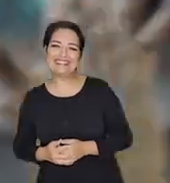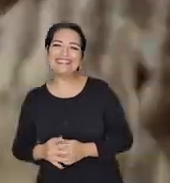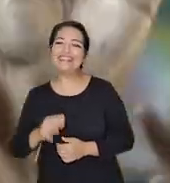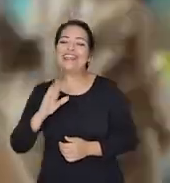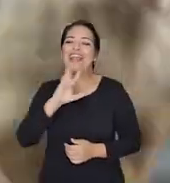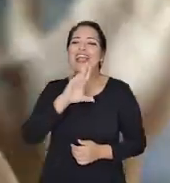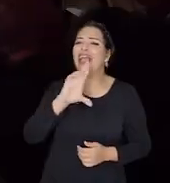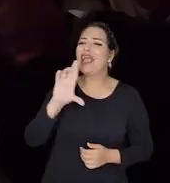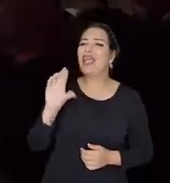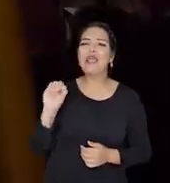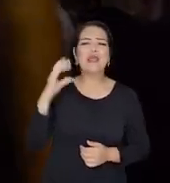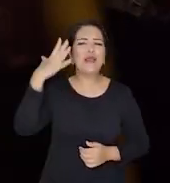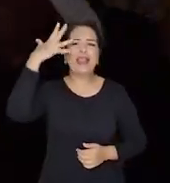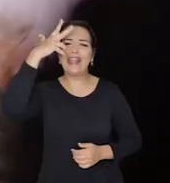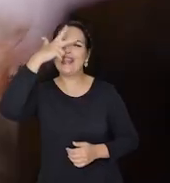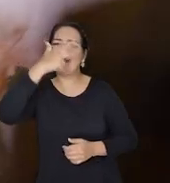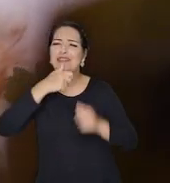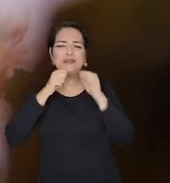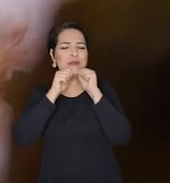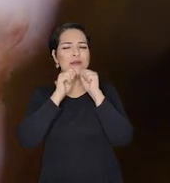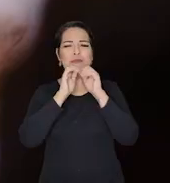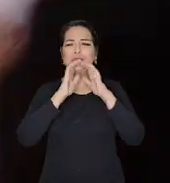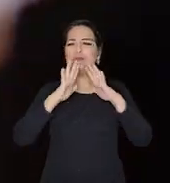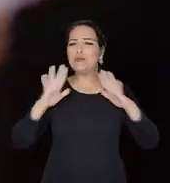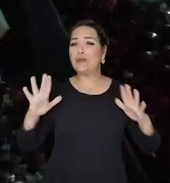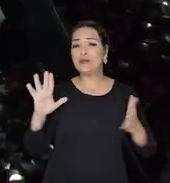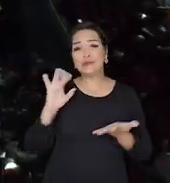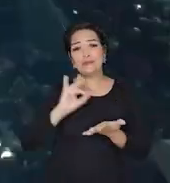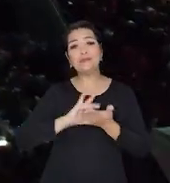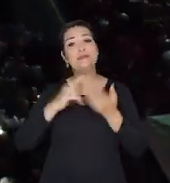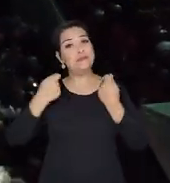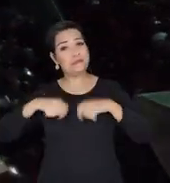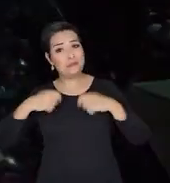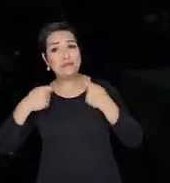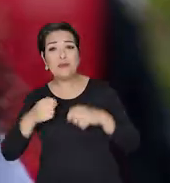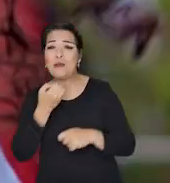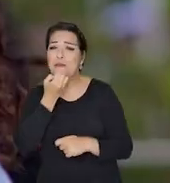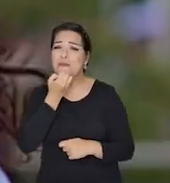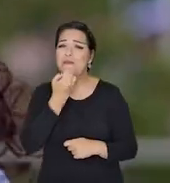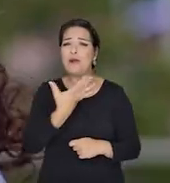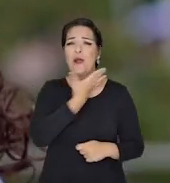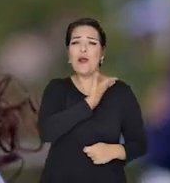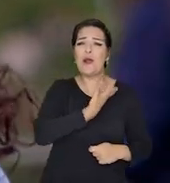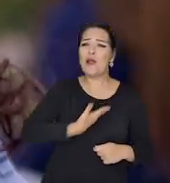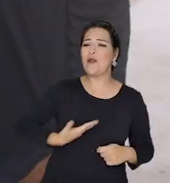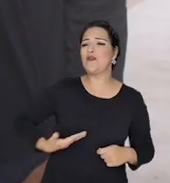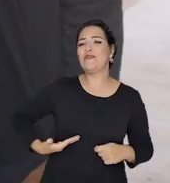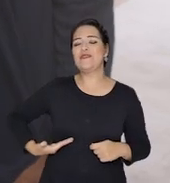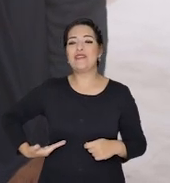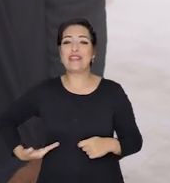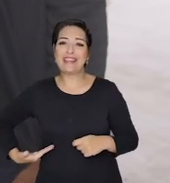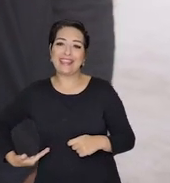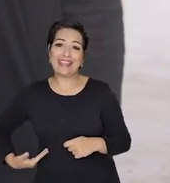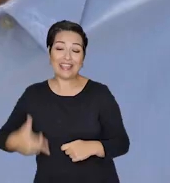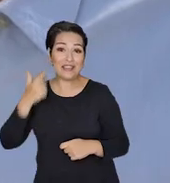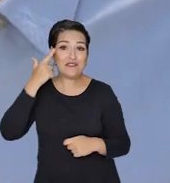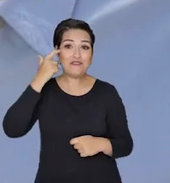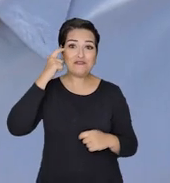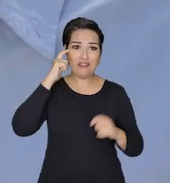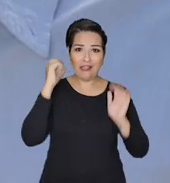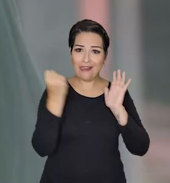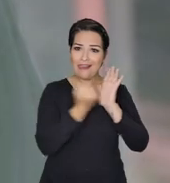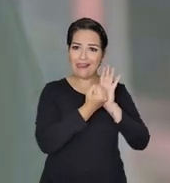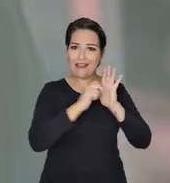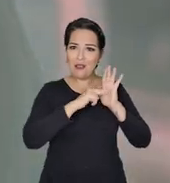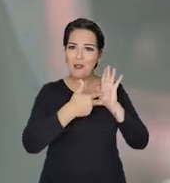Rio lindo e abençoado só tá precisando ser bem governado. Freixo é a marca